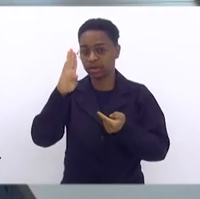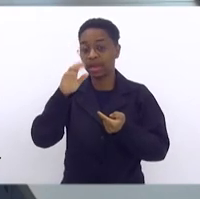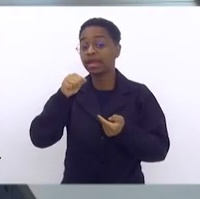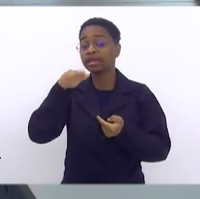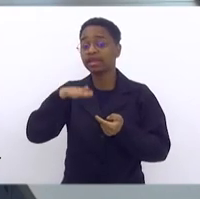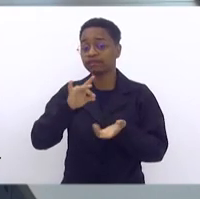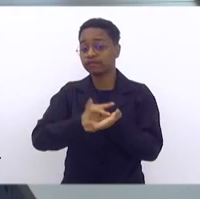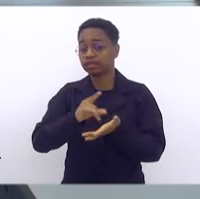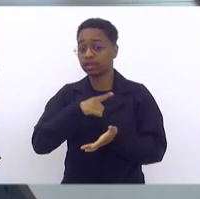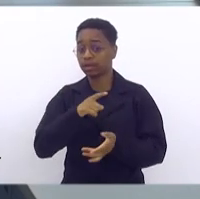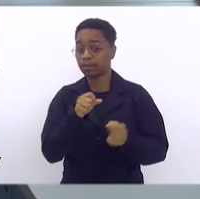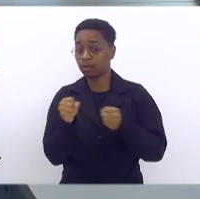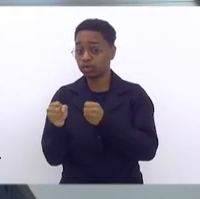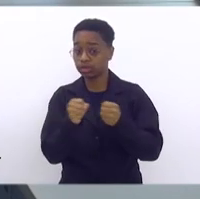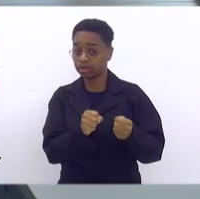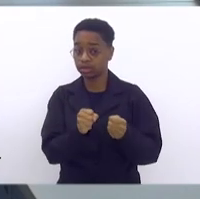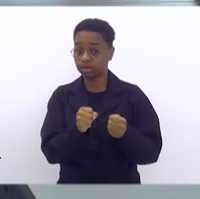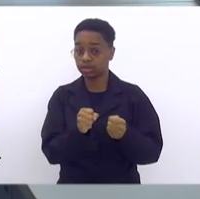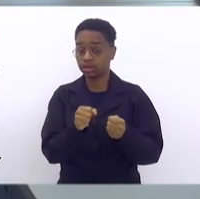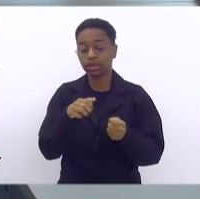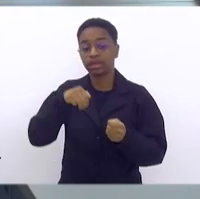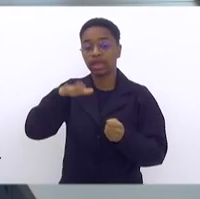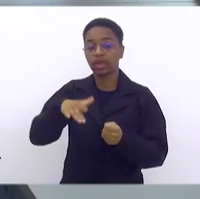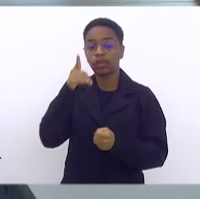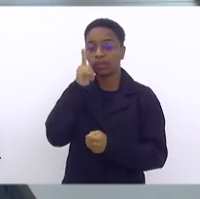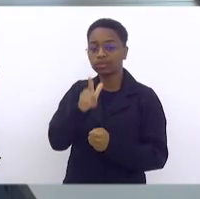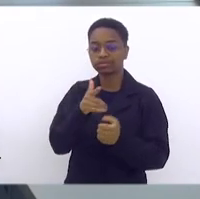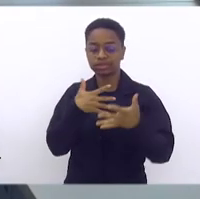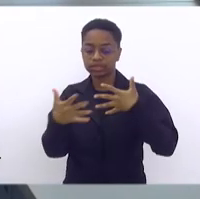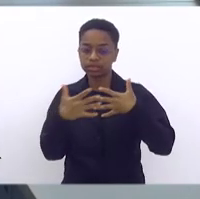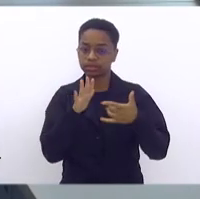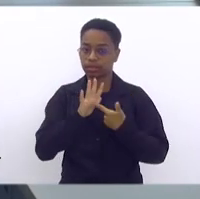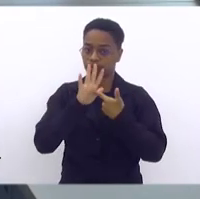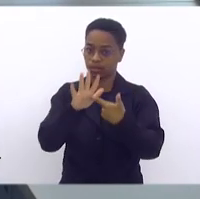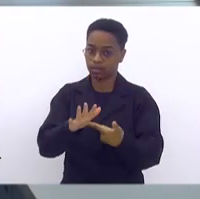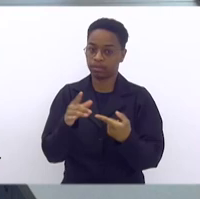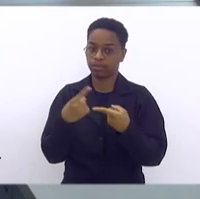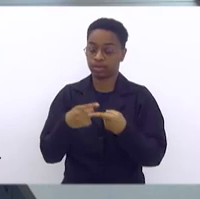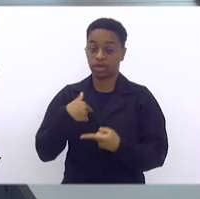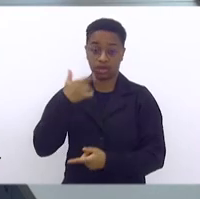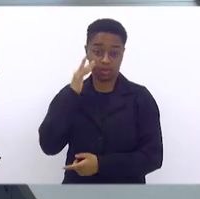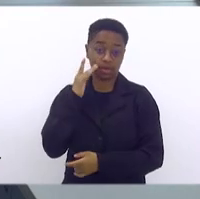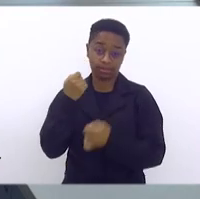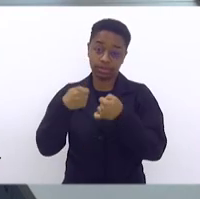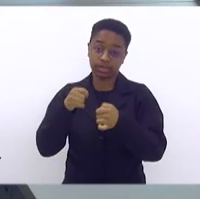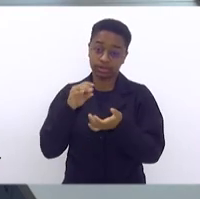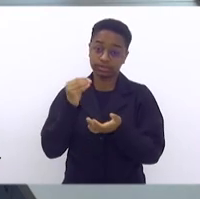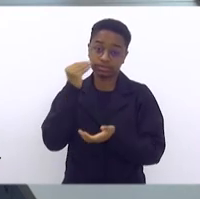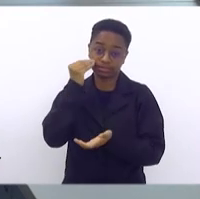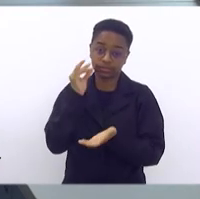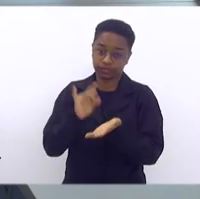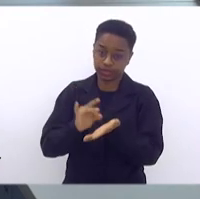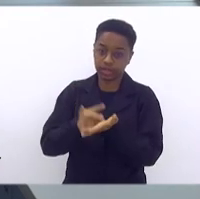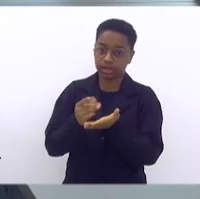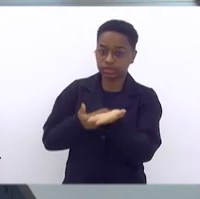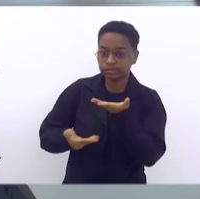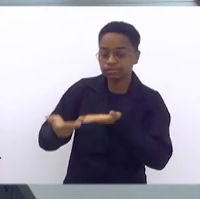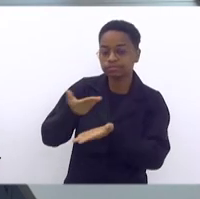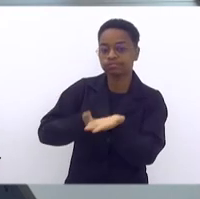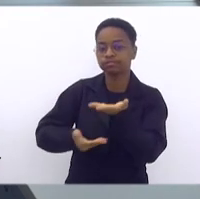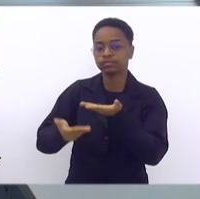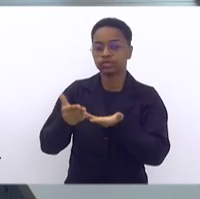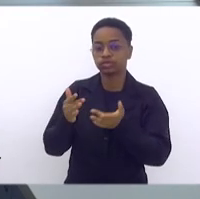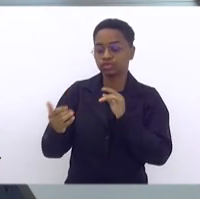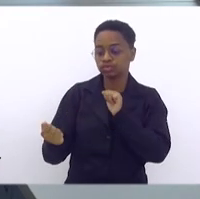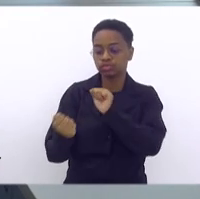o poder de fato de oferecer mais transparência. Então eu acho que é a tentativa mesmo de promoção desse diálogo mais direto